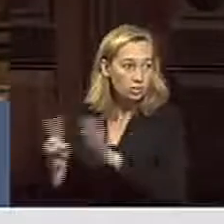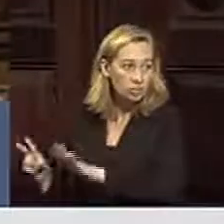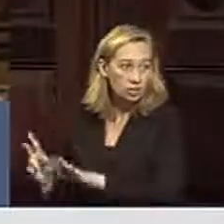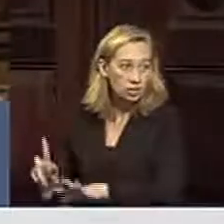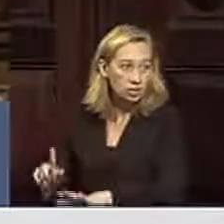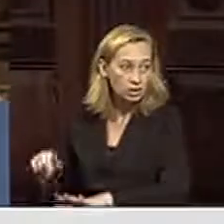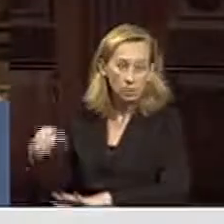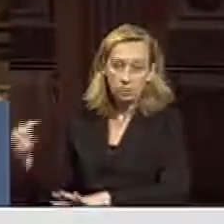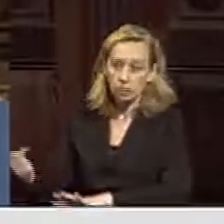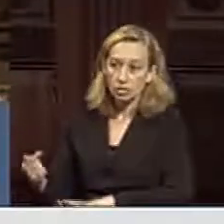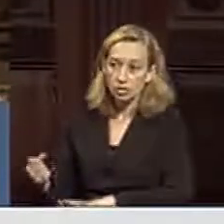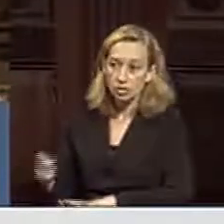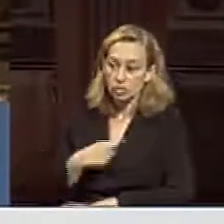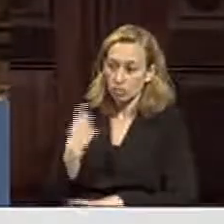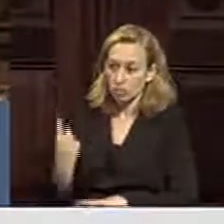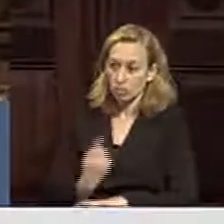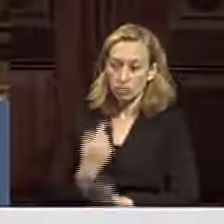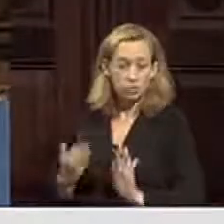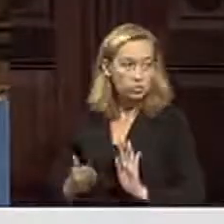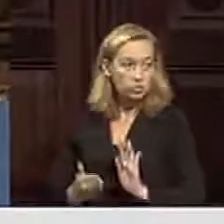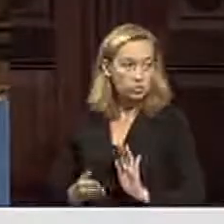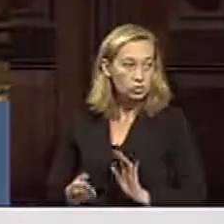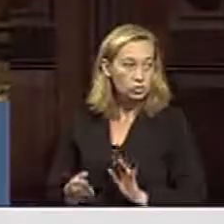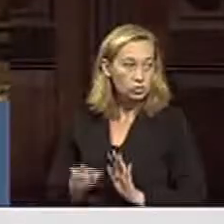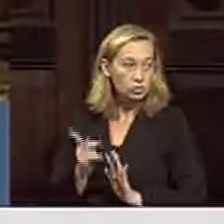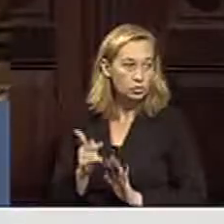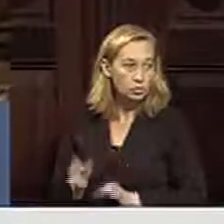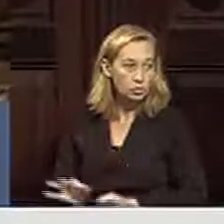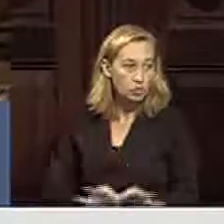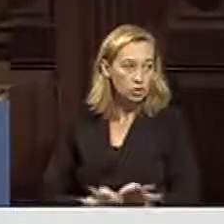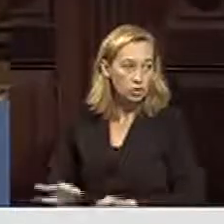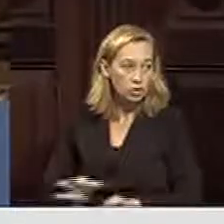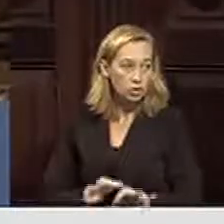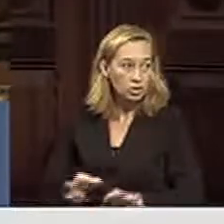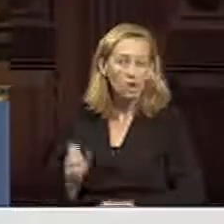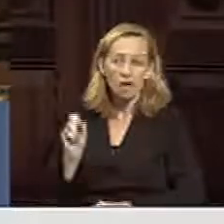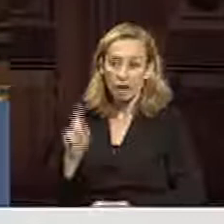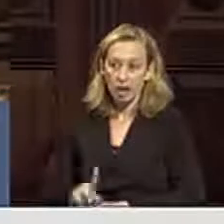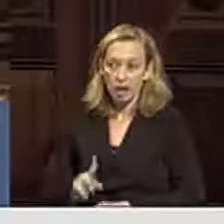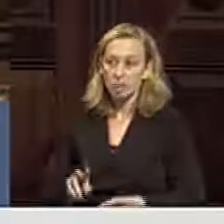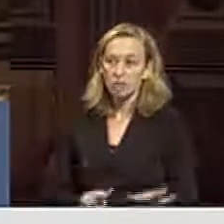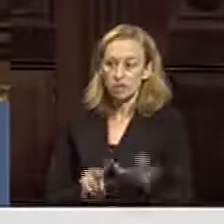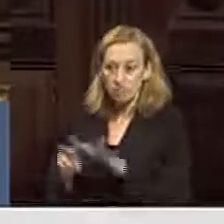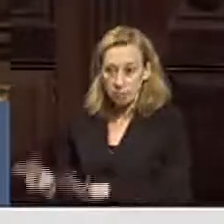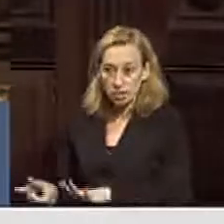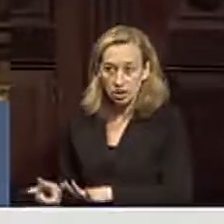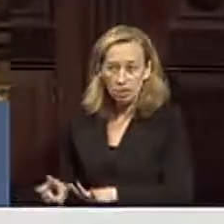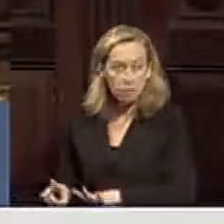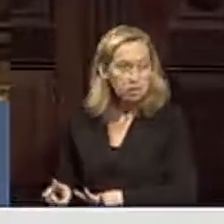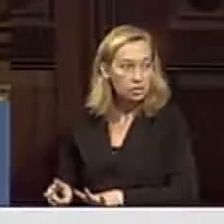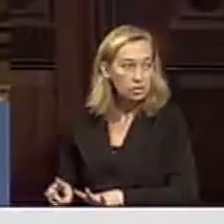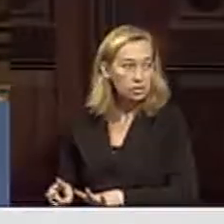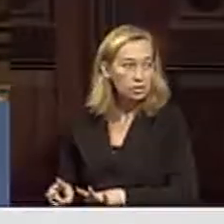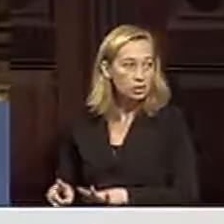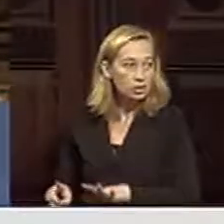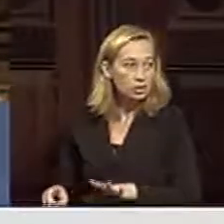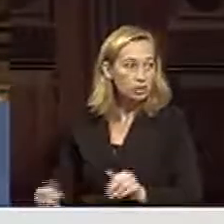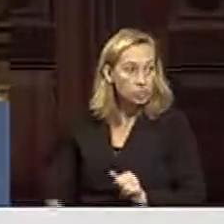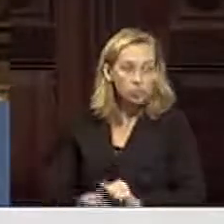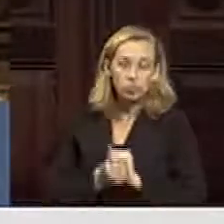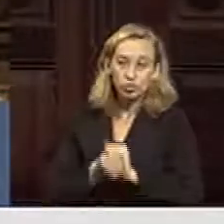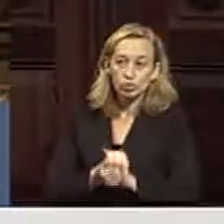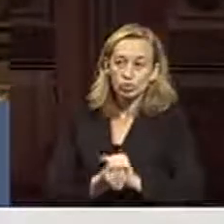esse nosso projeto. Semana que vem ainda é uma semana parte das lutas e